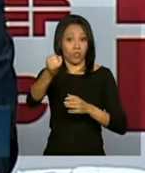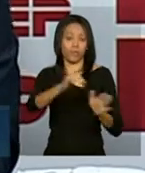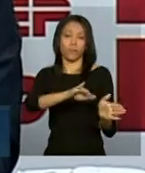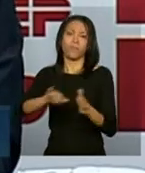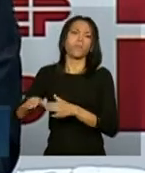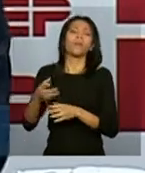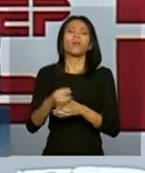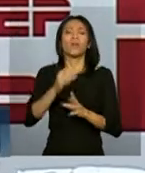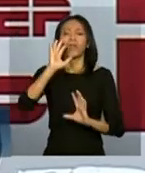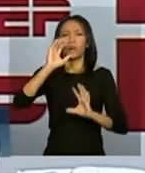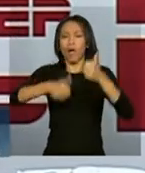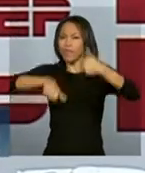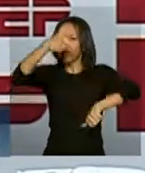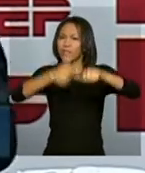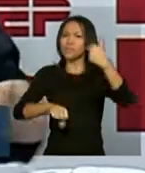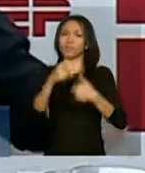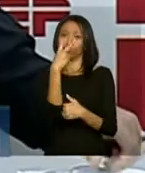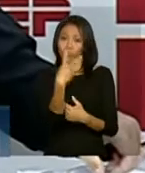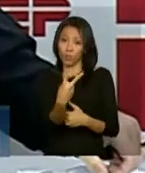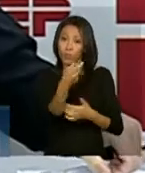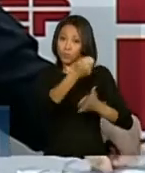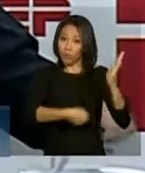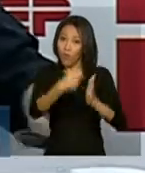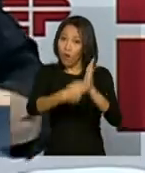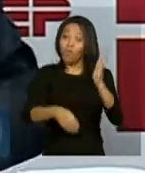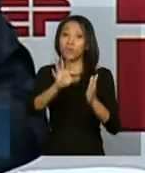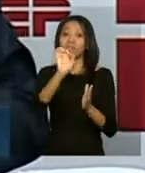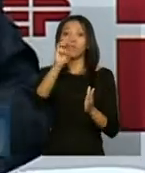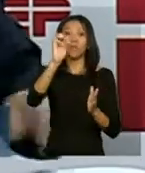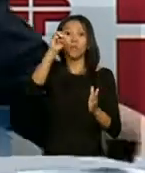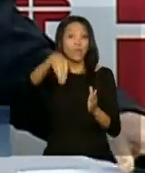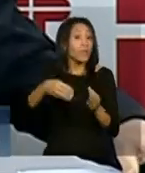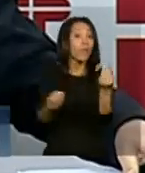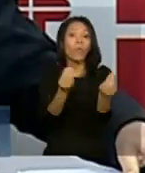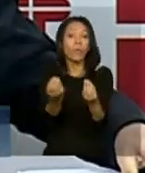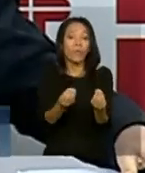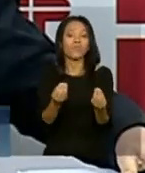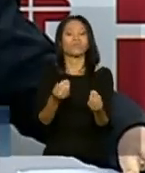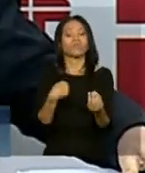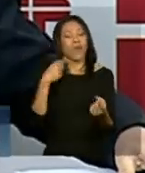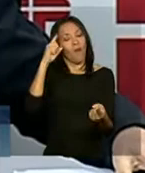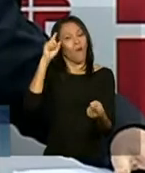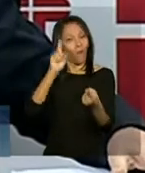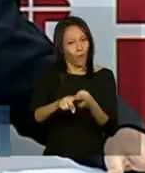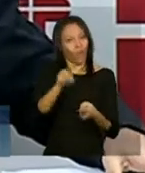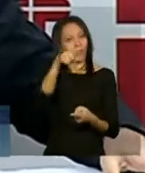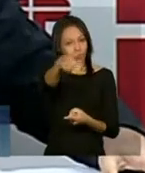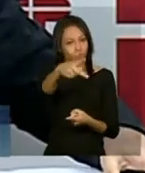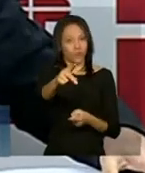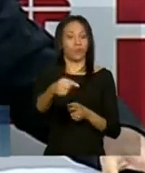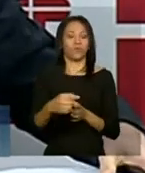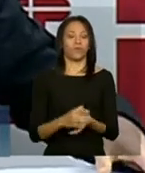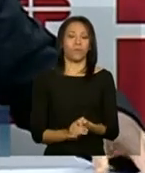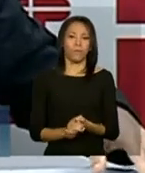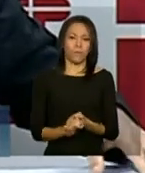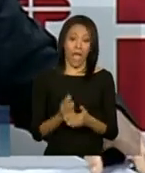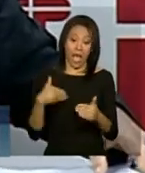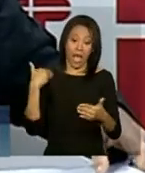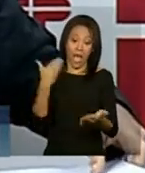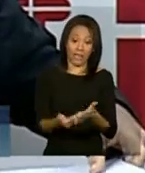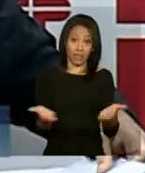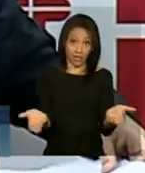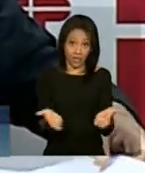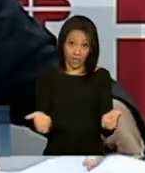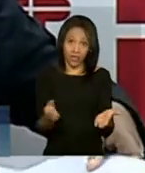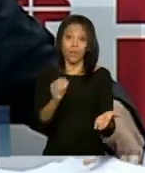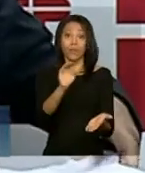Enems, aparentemente até aqui, sem maiores problemas, como nos primeiros 3 anos? E eu concordo com a sua cautela, aparentemente até aqui, porque